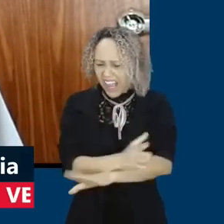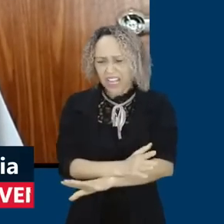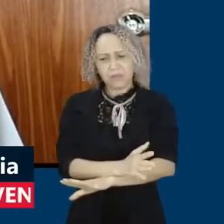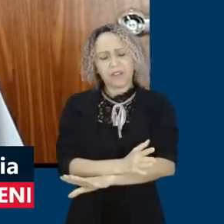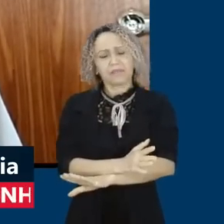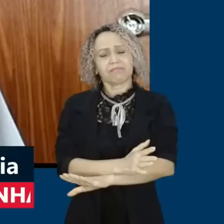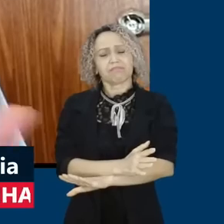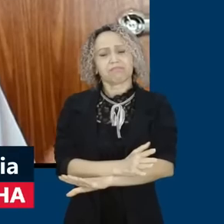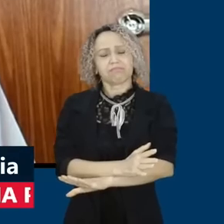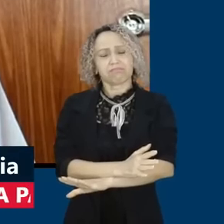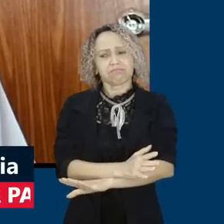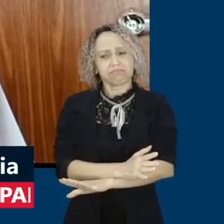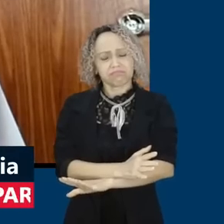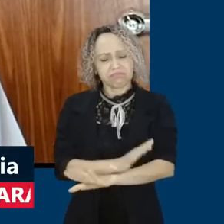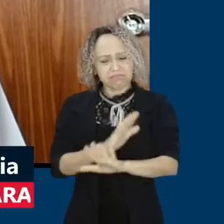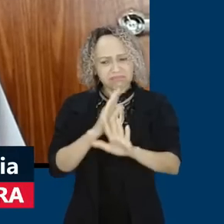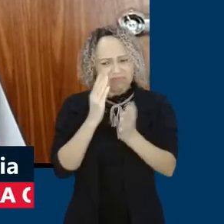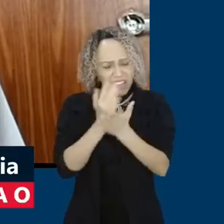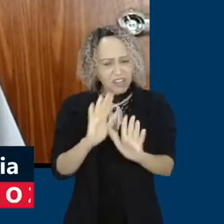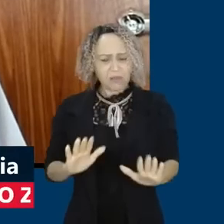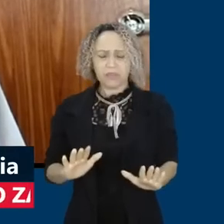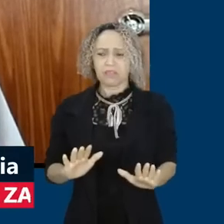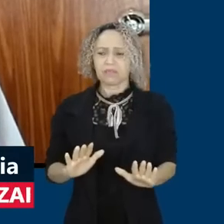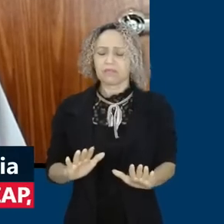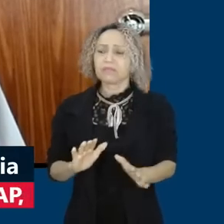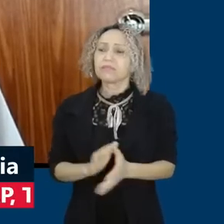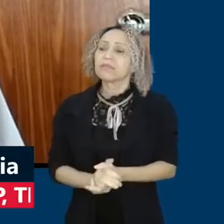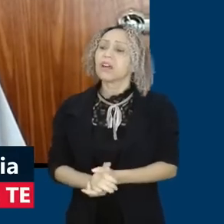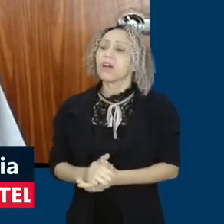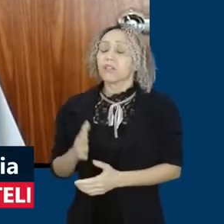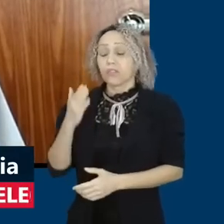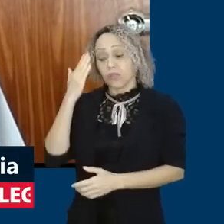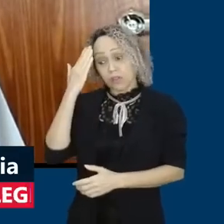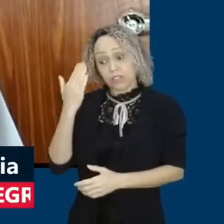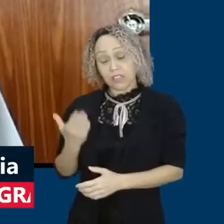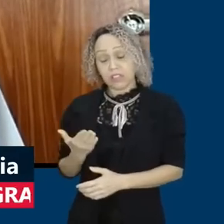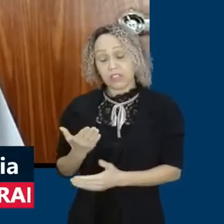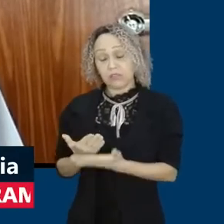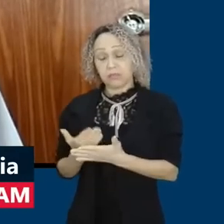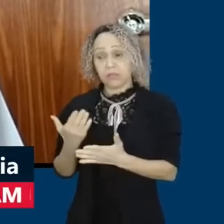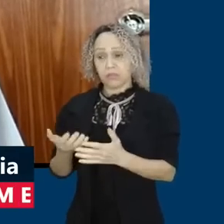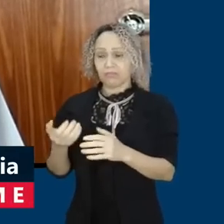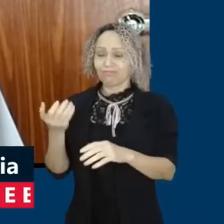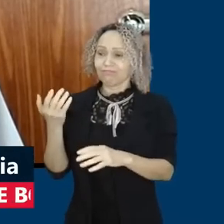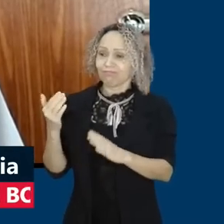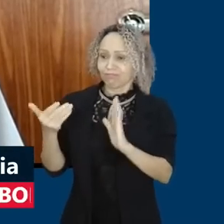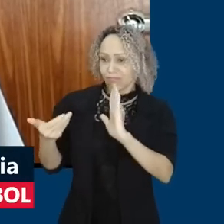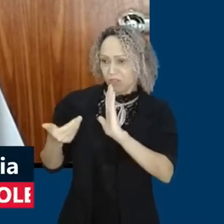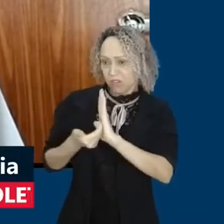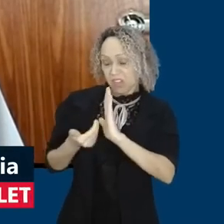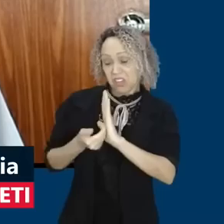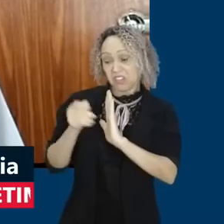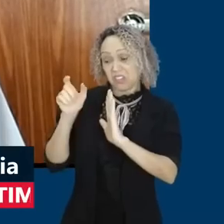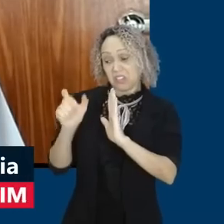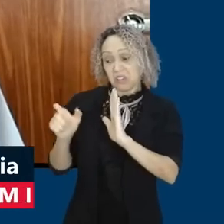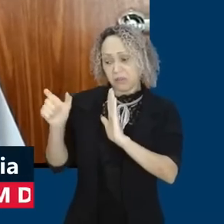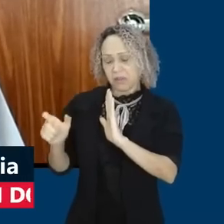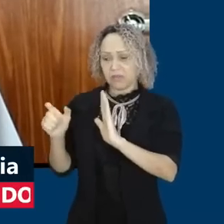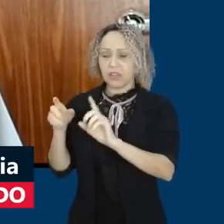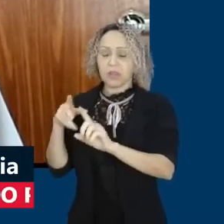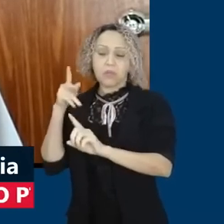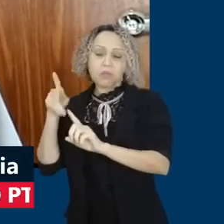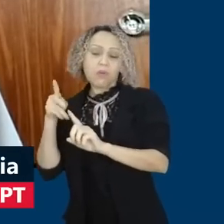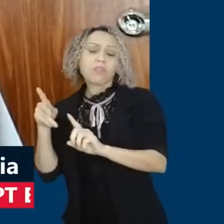não terão tamanha insensibilidade para votar contra esse projeto. Claro, a Câmara é o espaço de negociações.